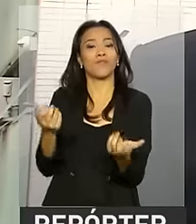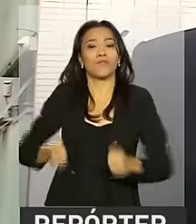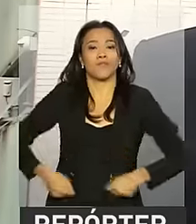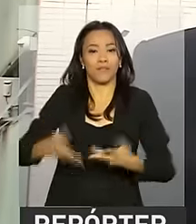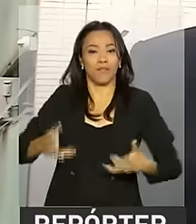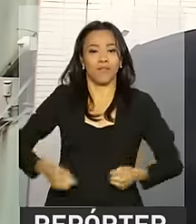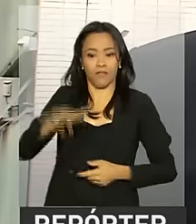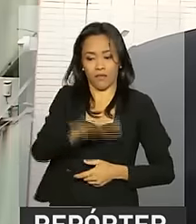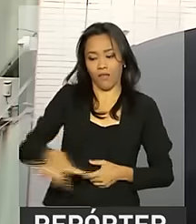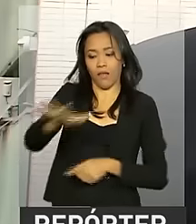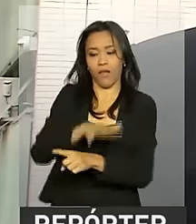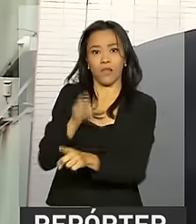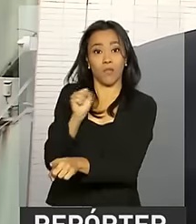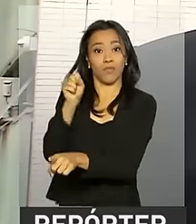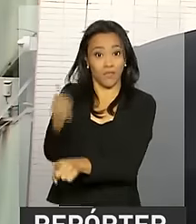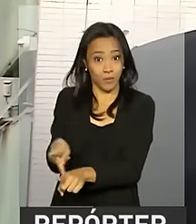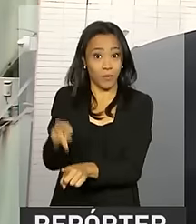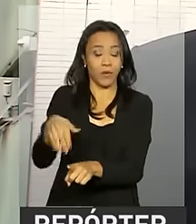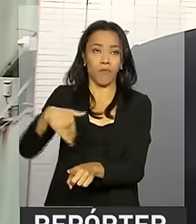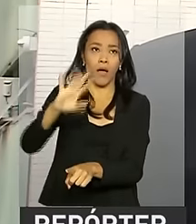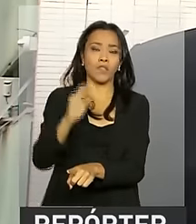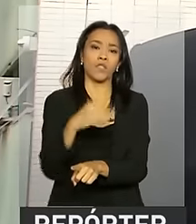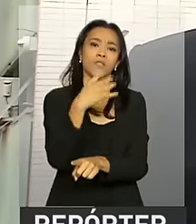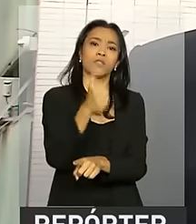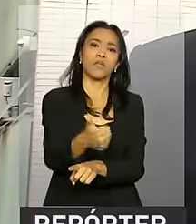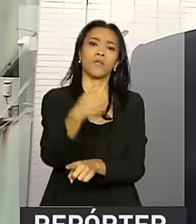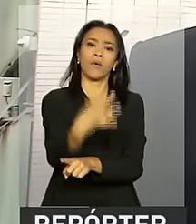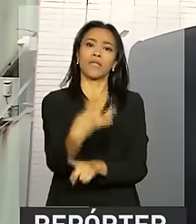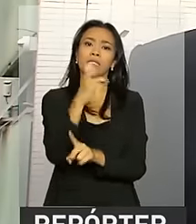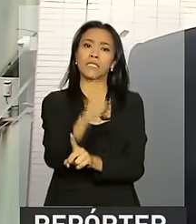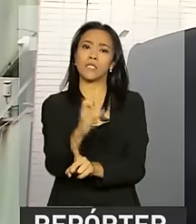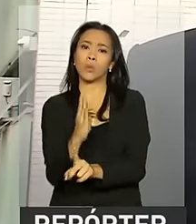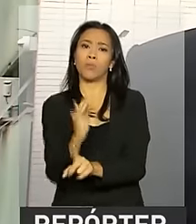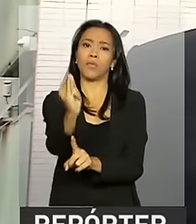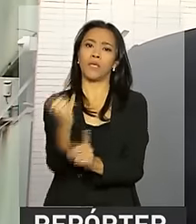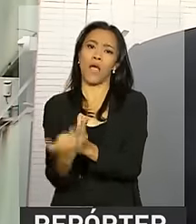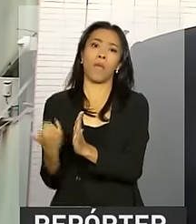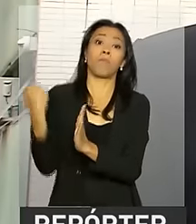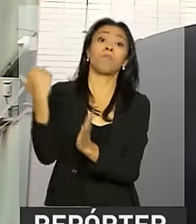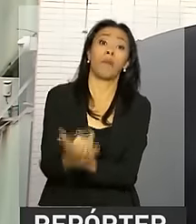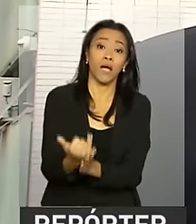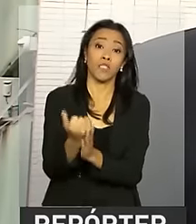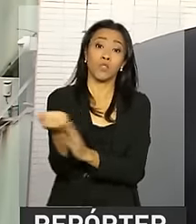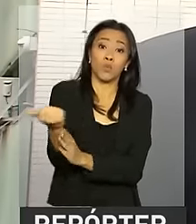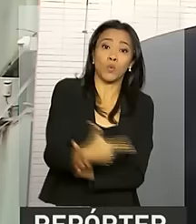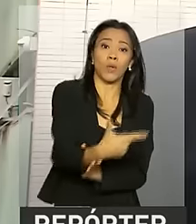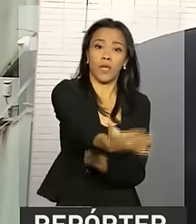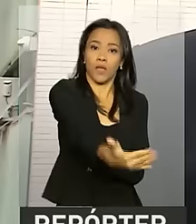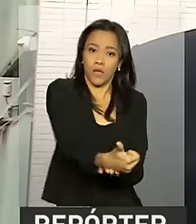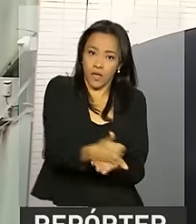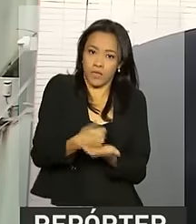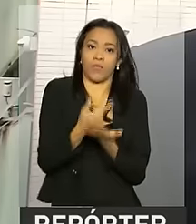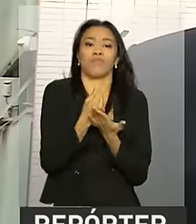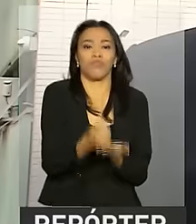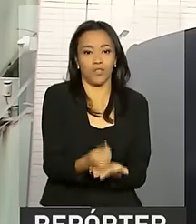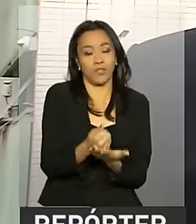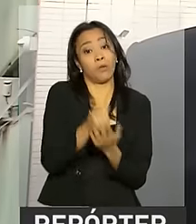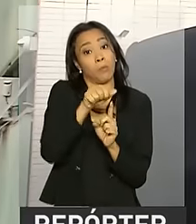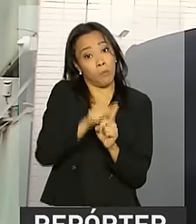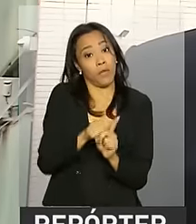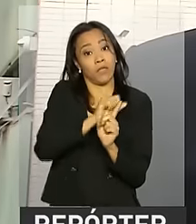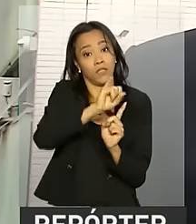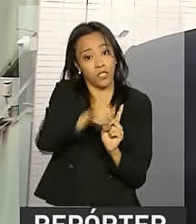Social que gastou quase 145 bilhões deais a mais do que arrecadou entre Janeiro e Novembro deste